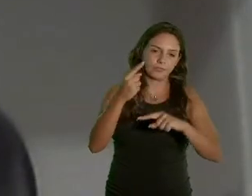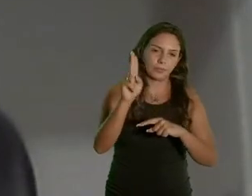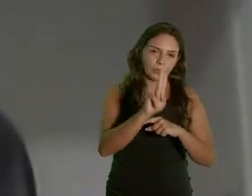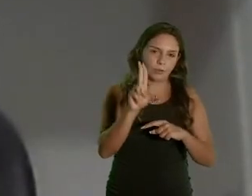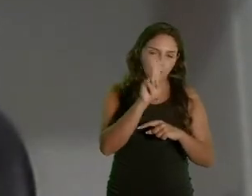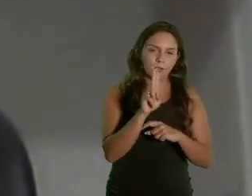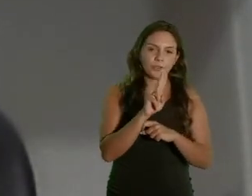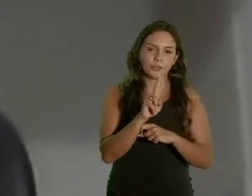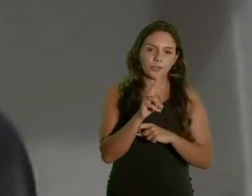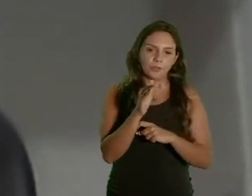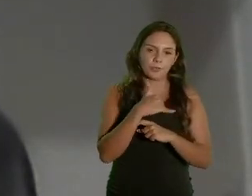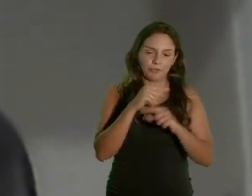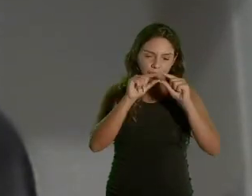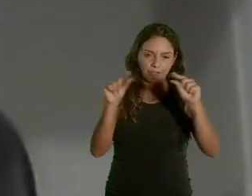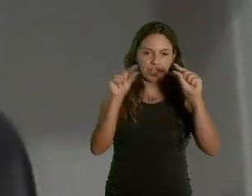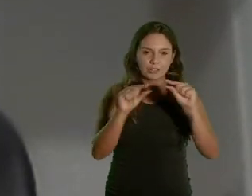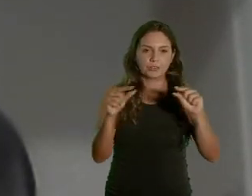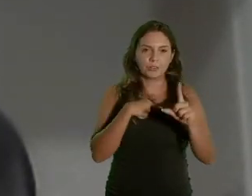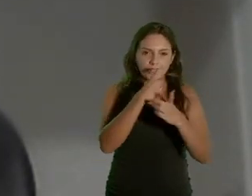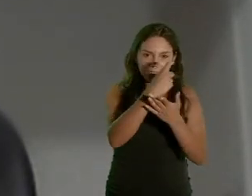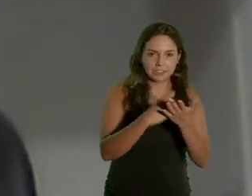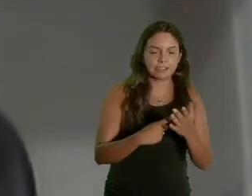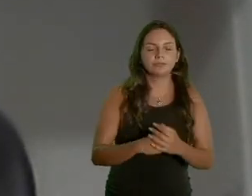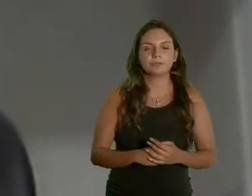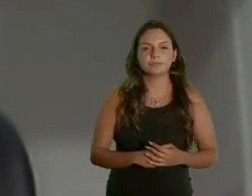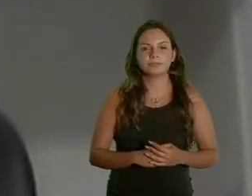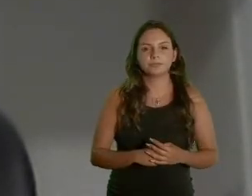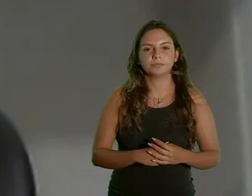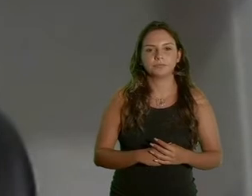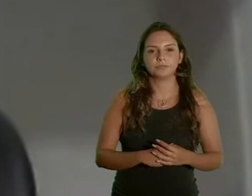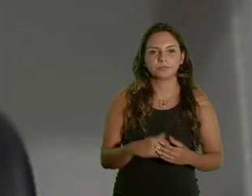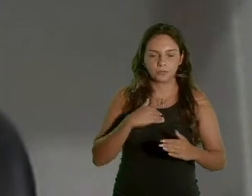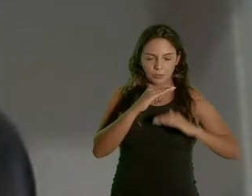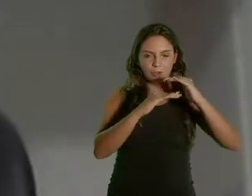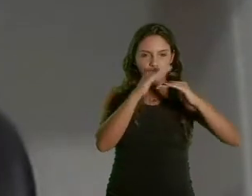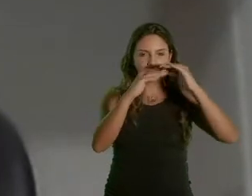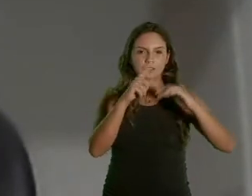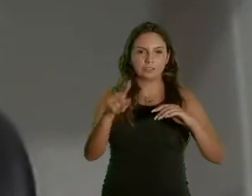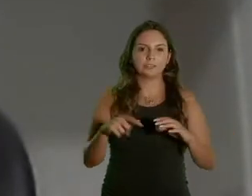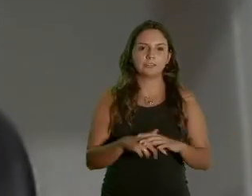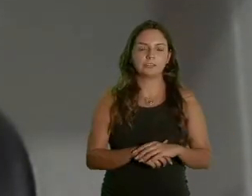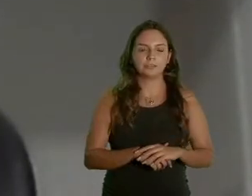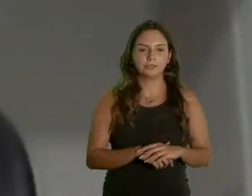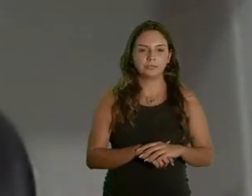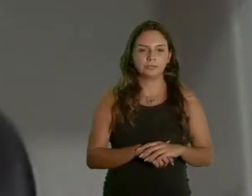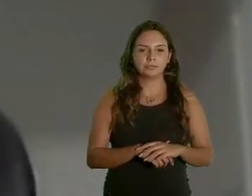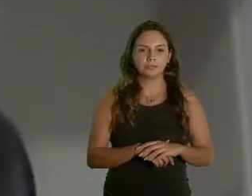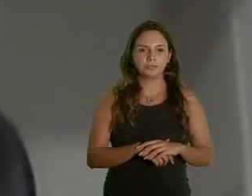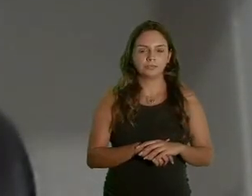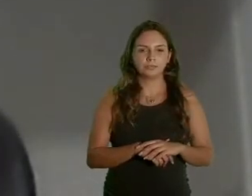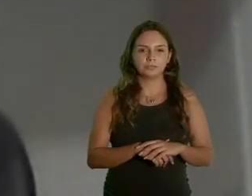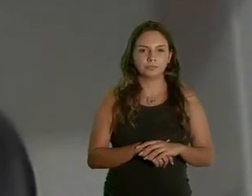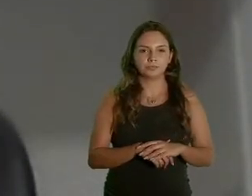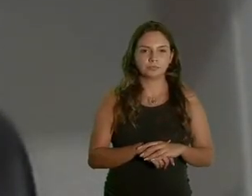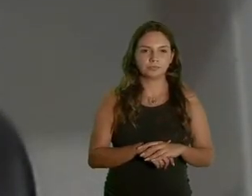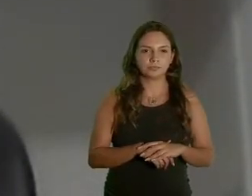utilizar nos meus versos, nos meus textos. E assim funciona o meu processo criativo. Ele é desregulado, mas a